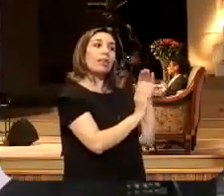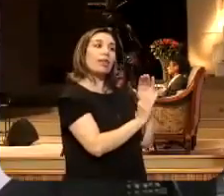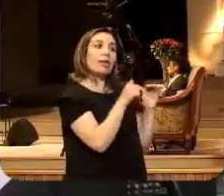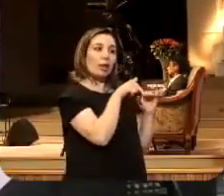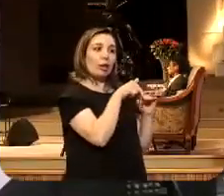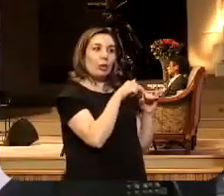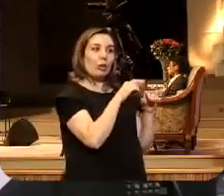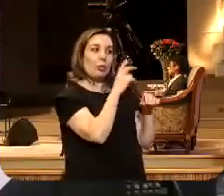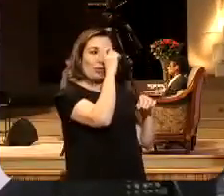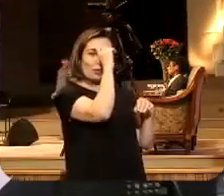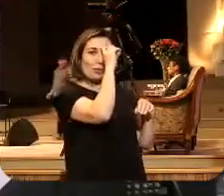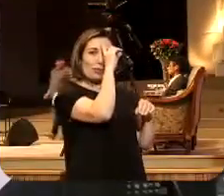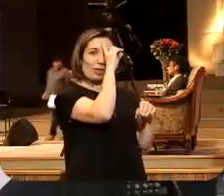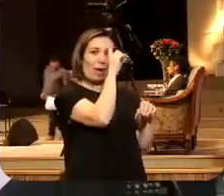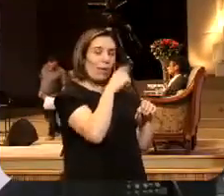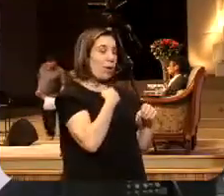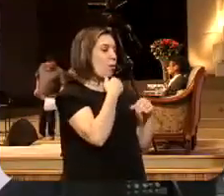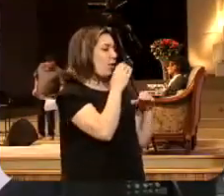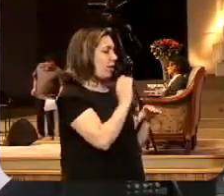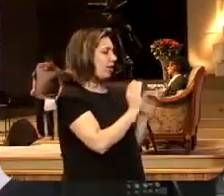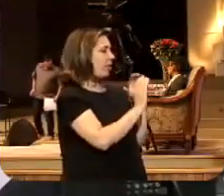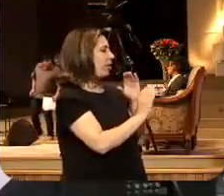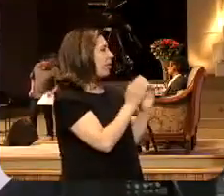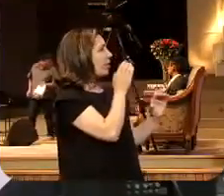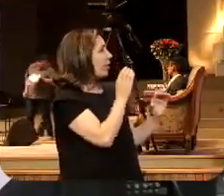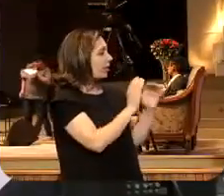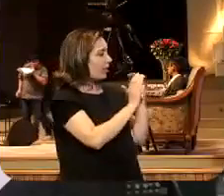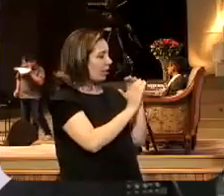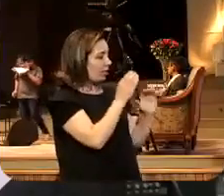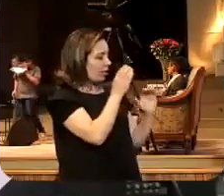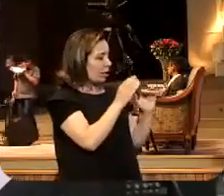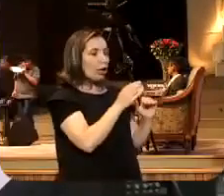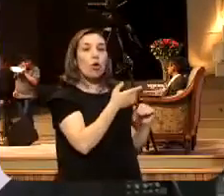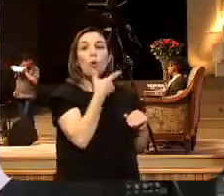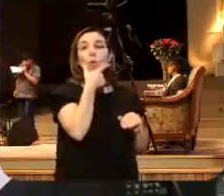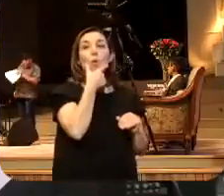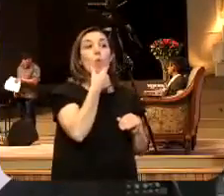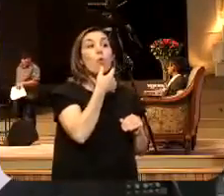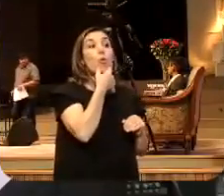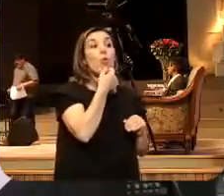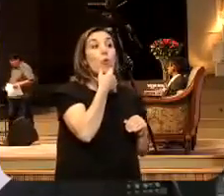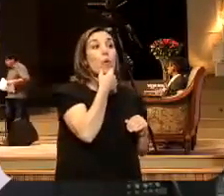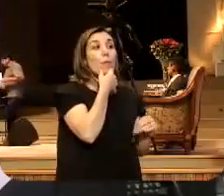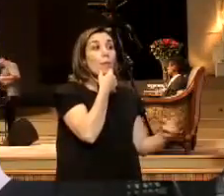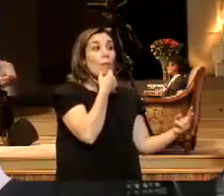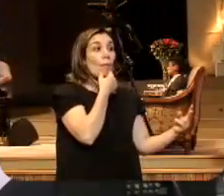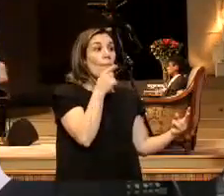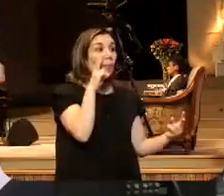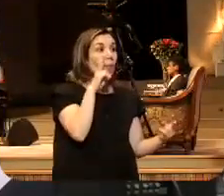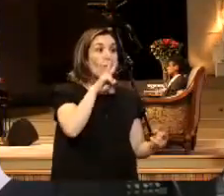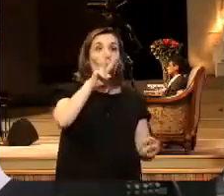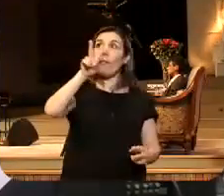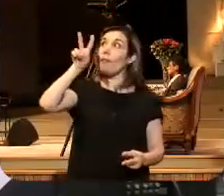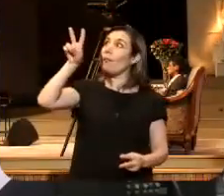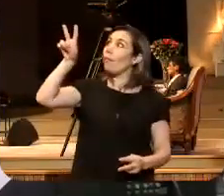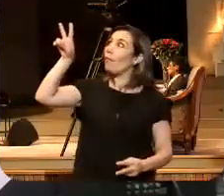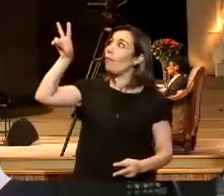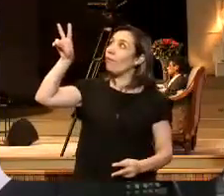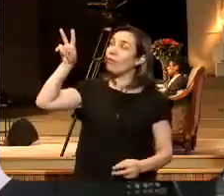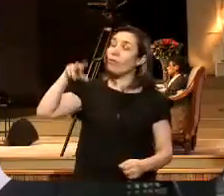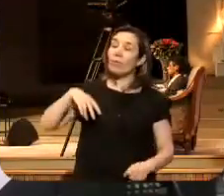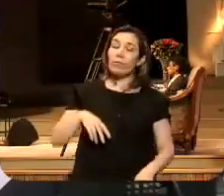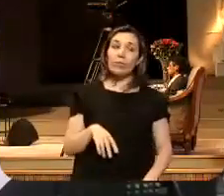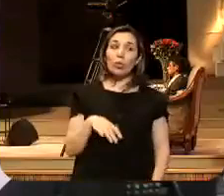começa, ele olha para cima e ele enxergou algo que eu não estava